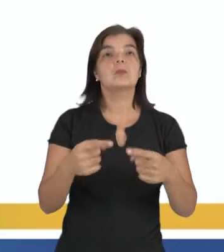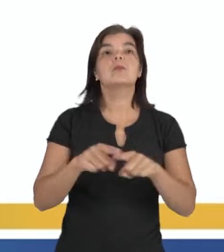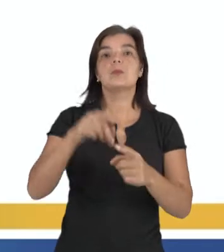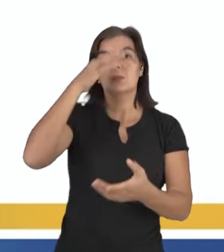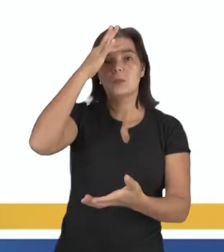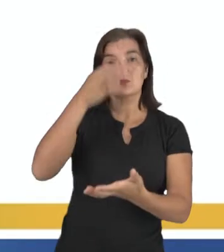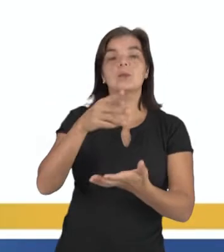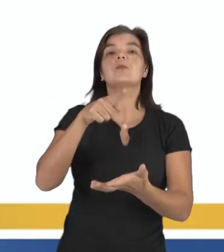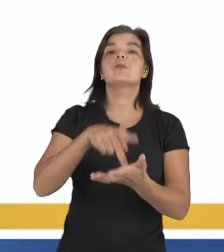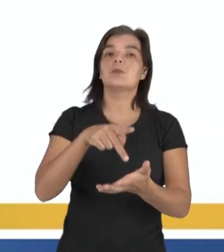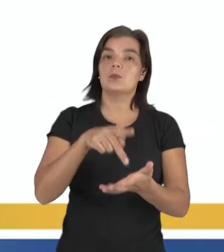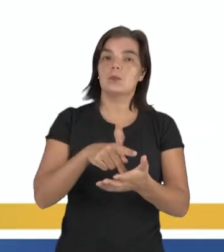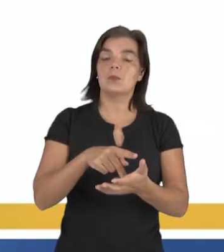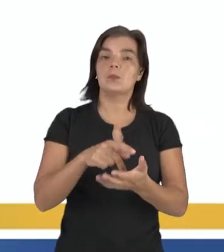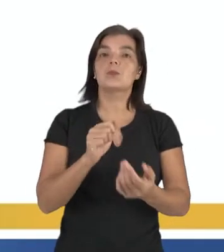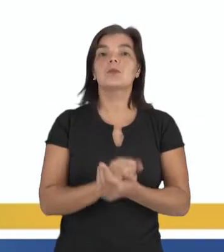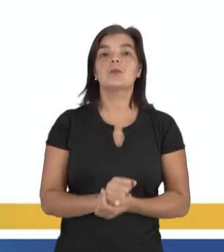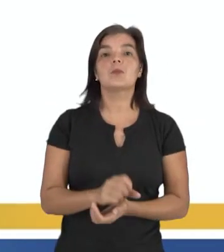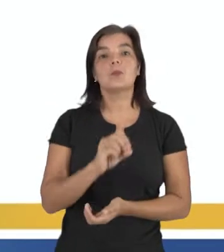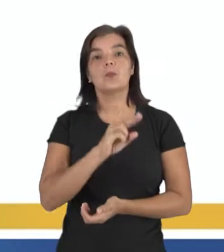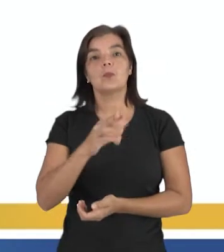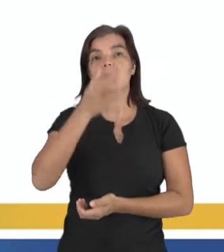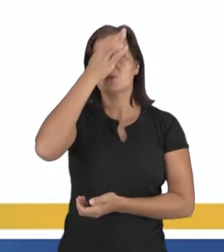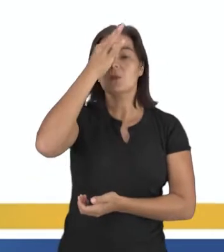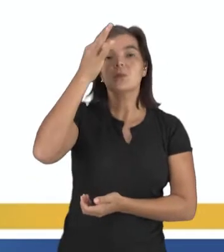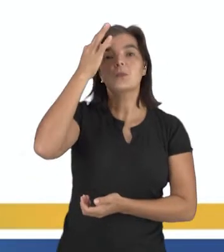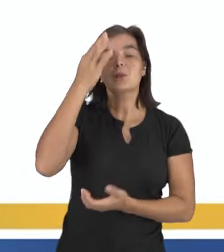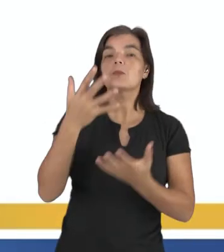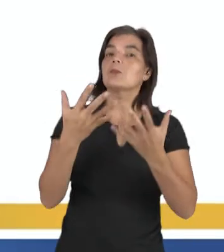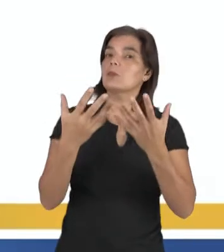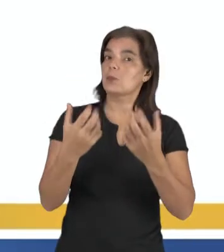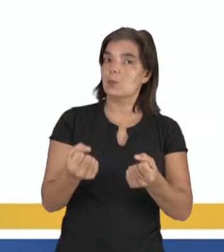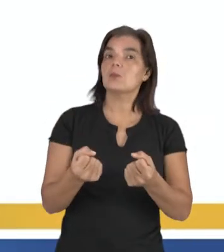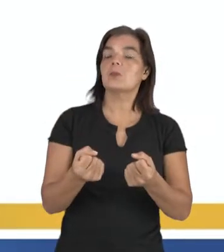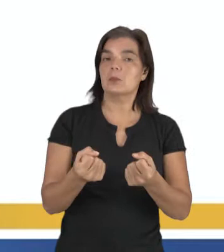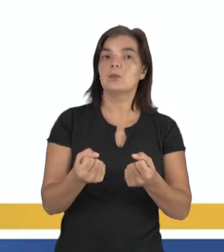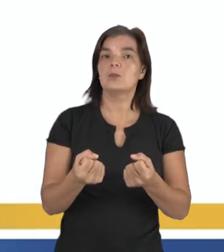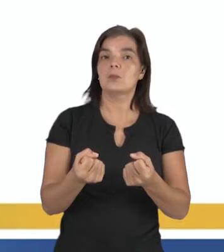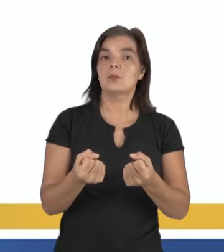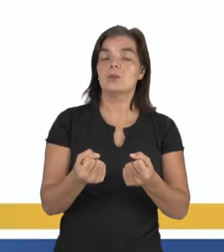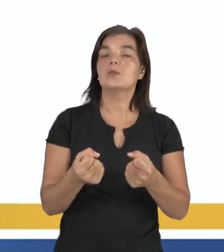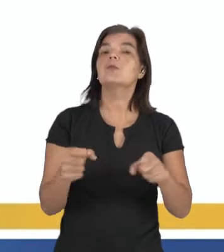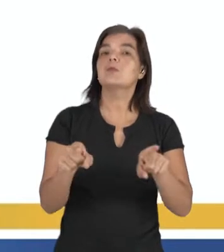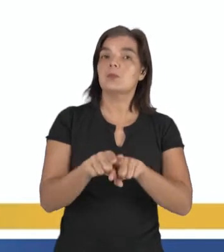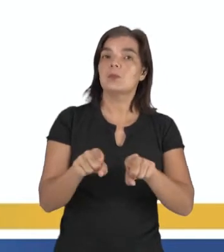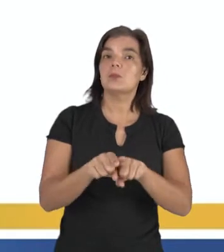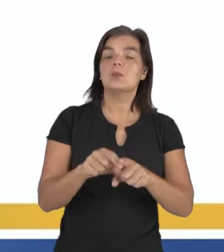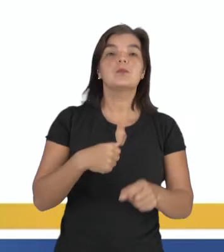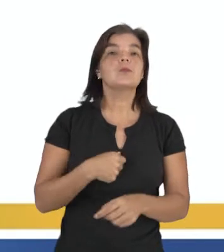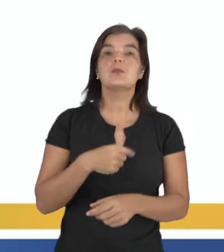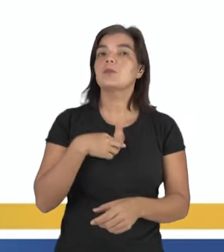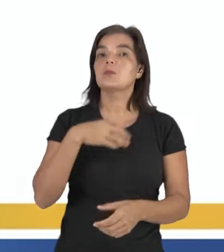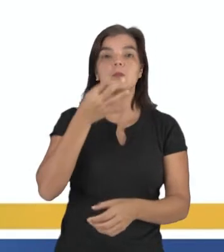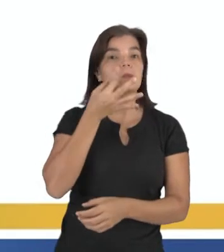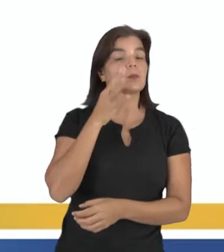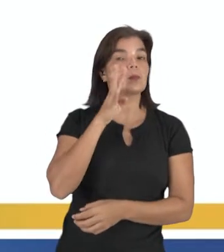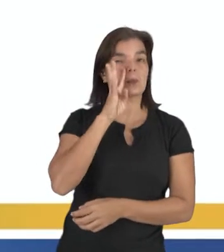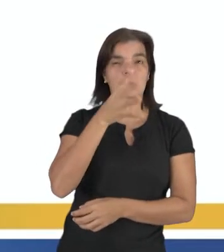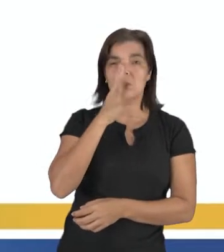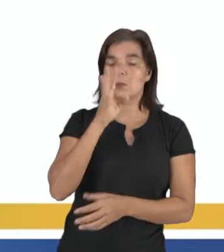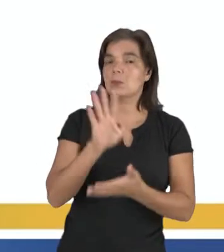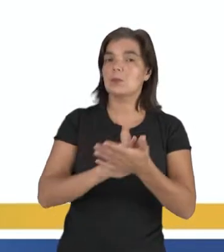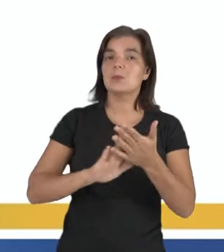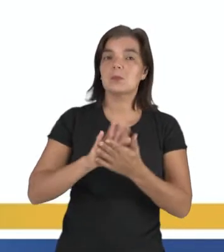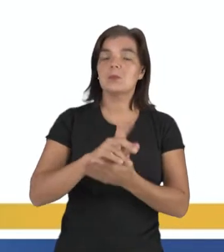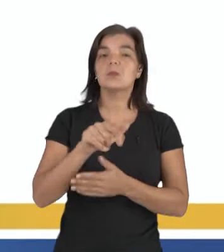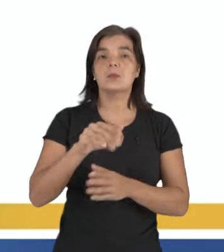uma doutrina religiosa ou filosófica que aceita de forma incondicional e que não admite críticas.